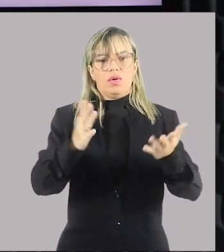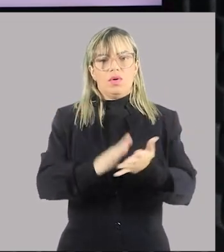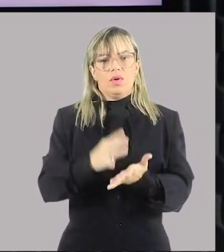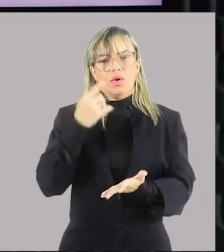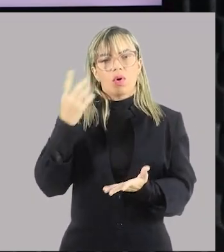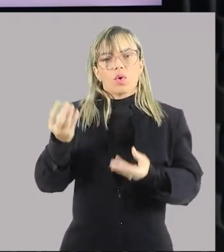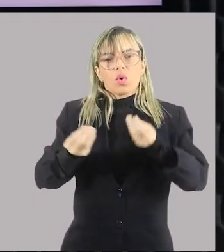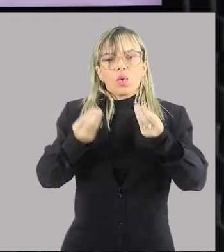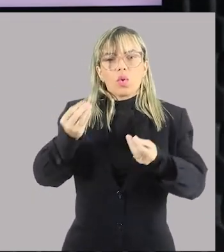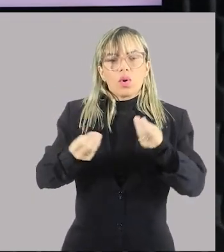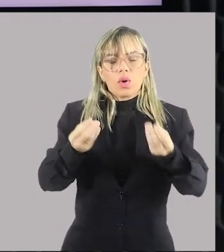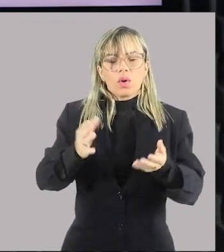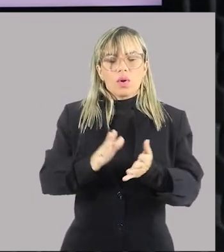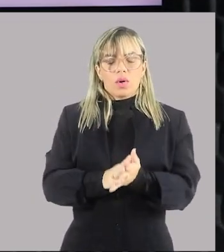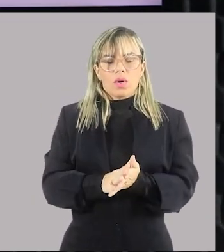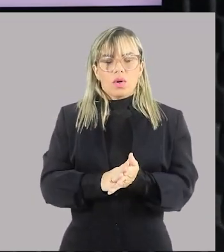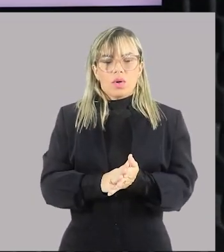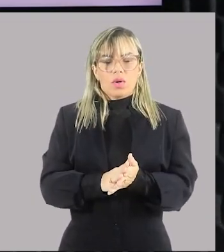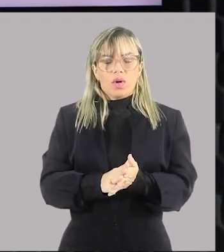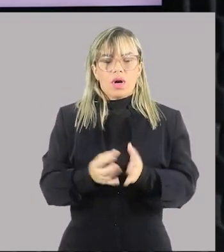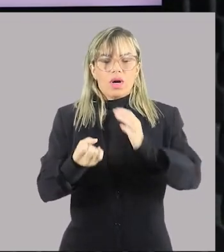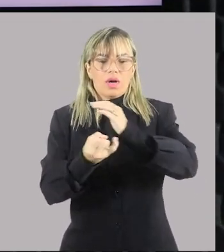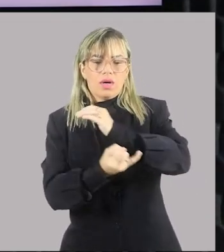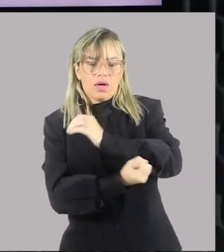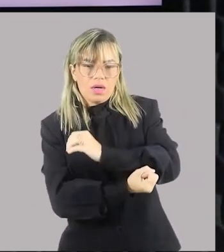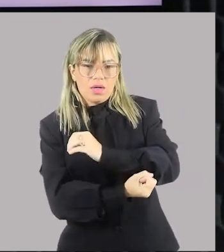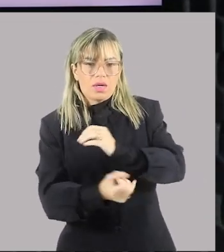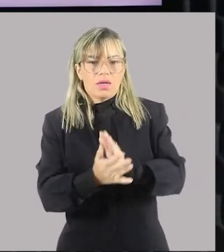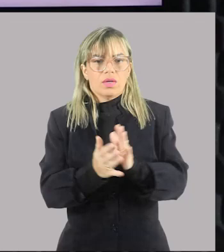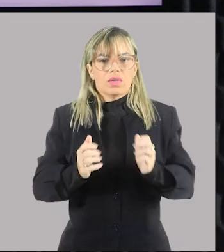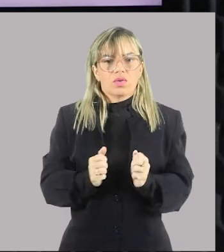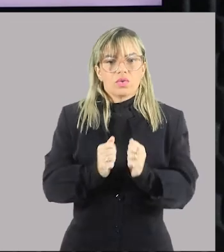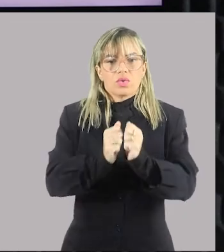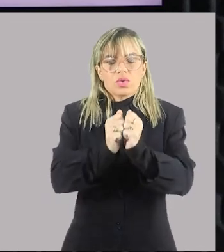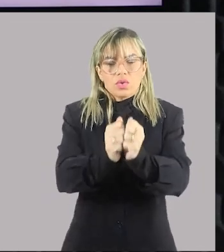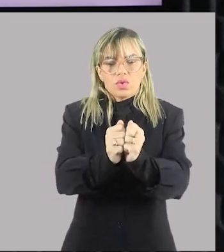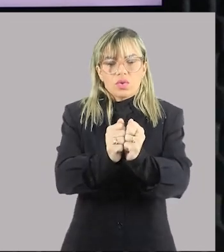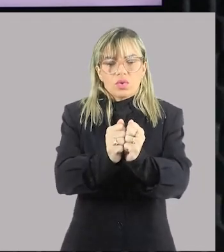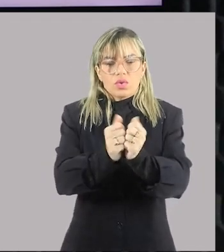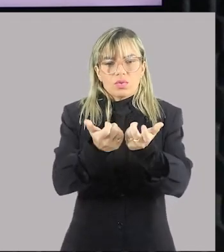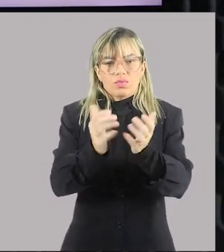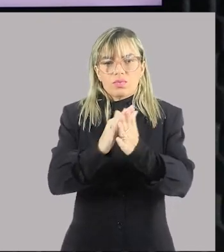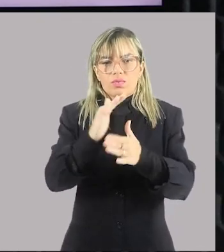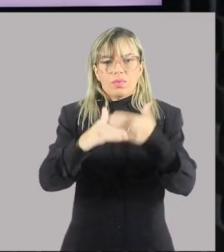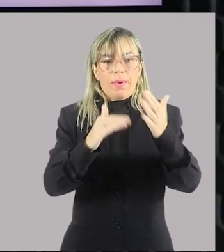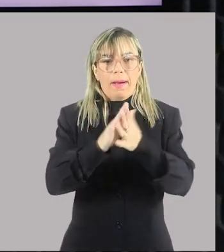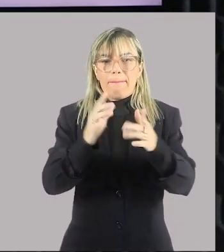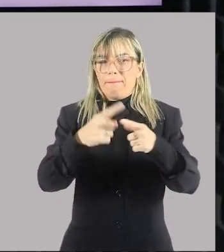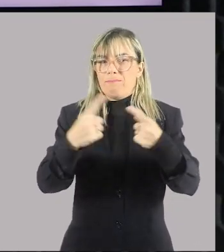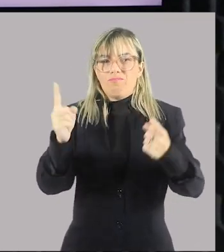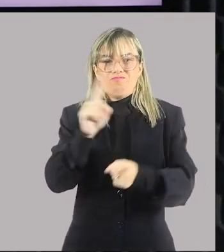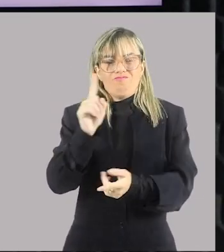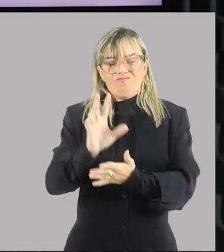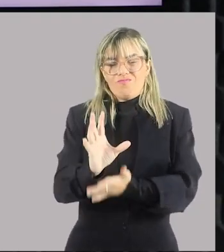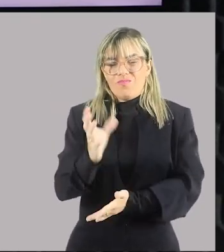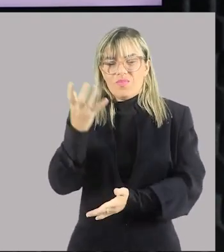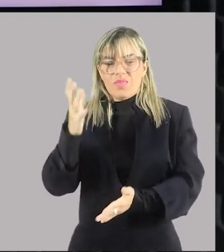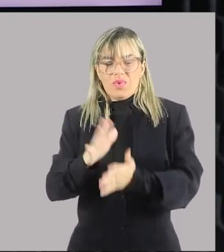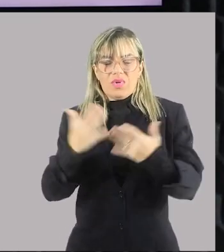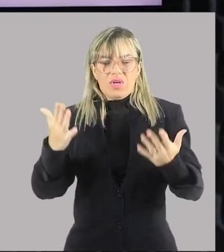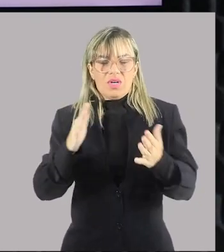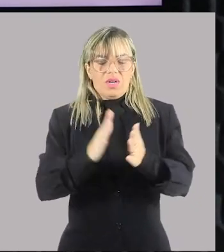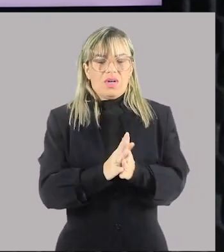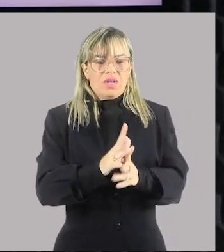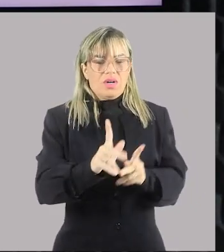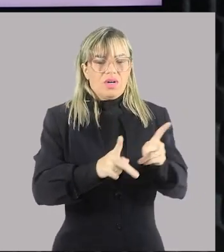que a infraestrutura acompanhasse tal crescimento. Mas isso não aconteceu. À medida que a população